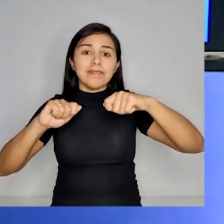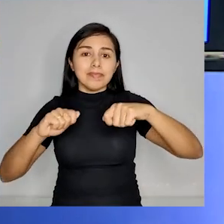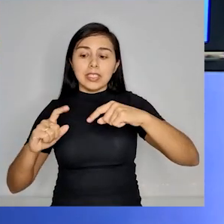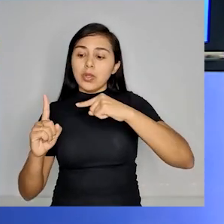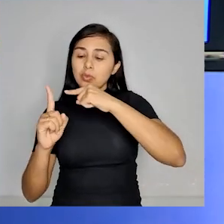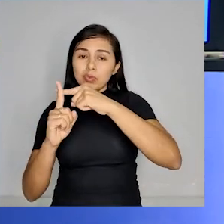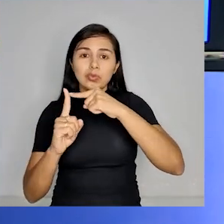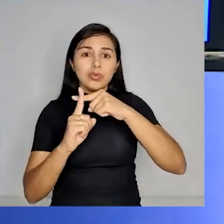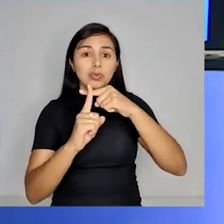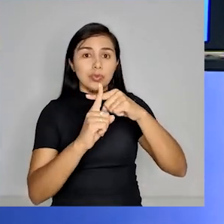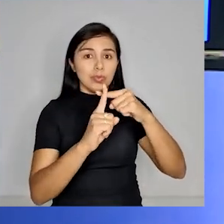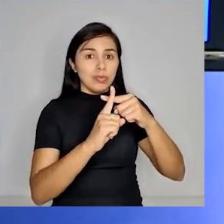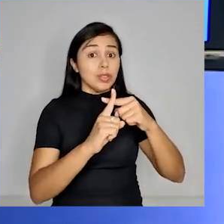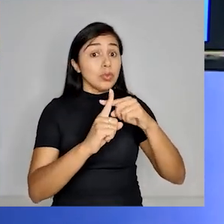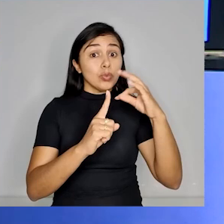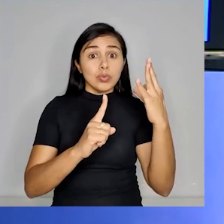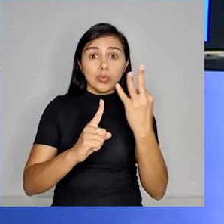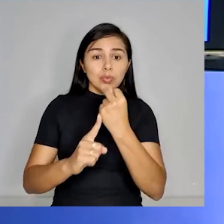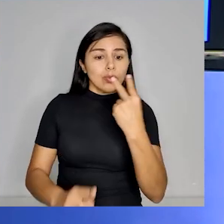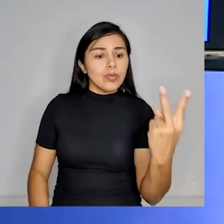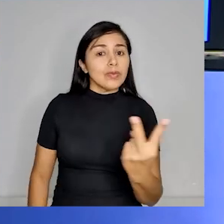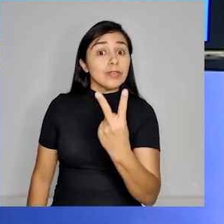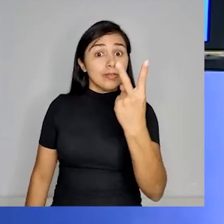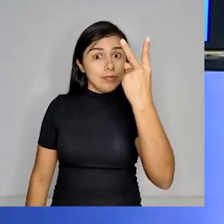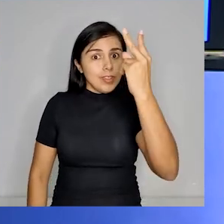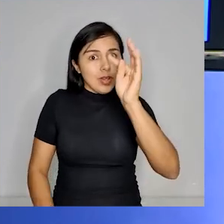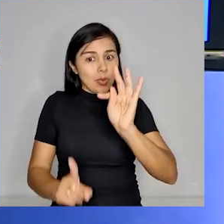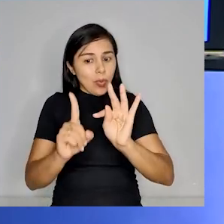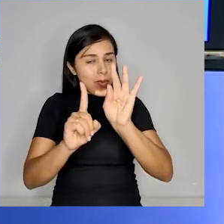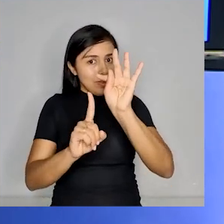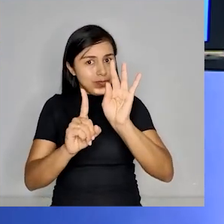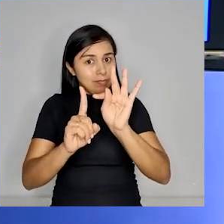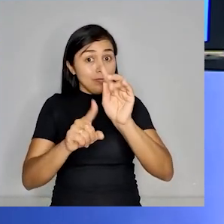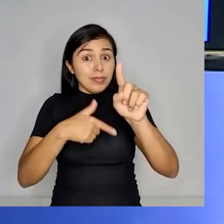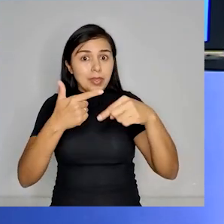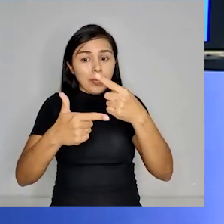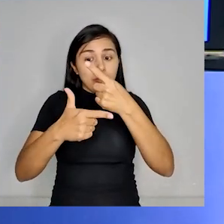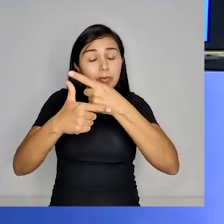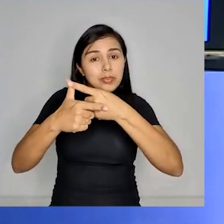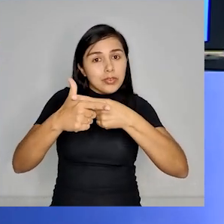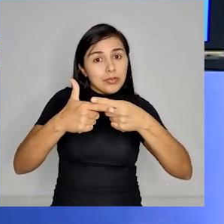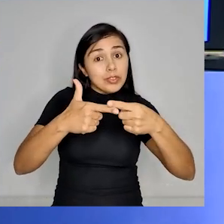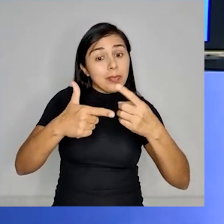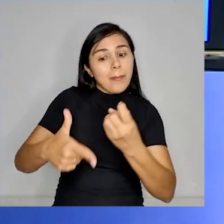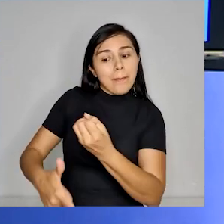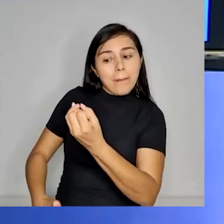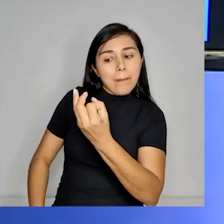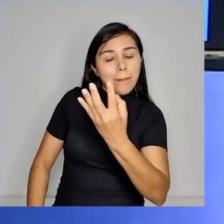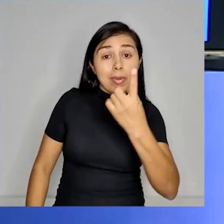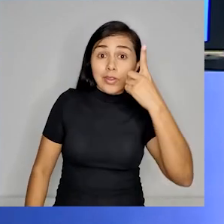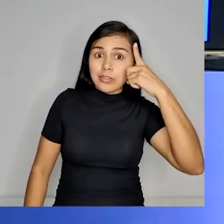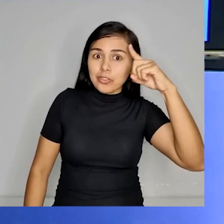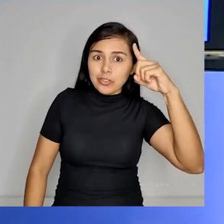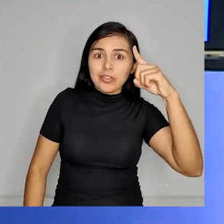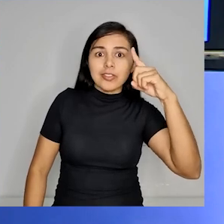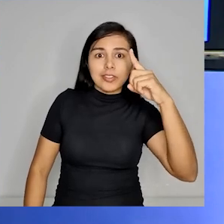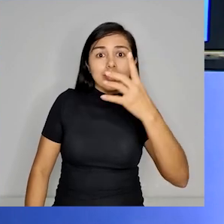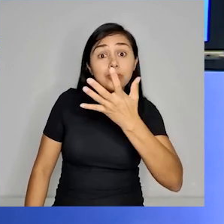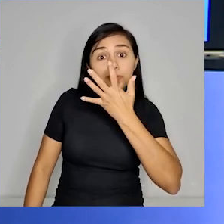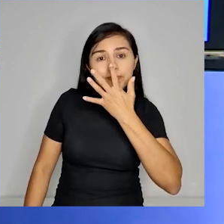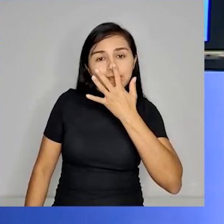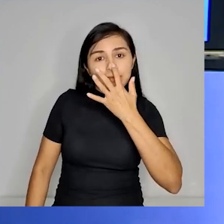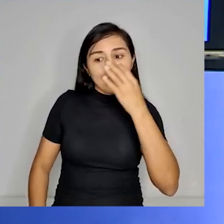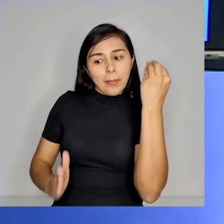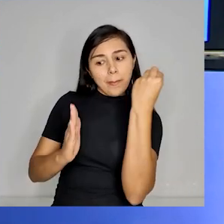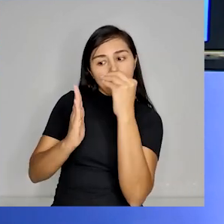somar os valores de todas as temperaturas e dividir pela quantidade de observações, ou seja, da quantidade